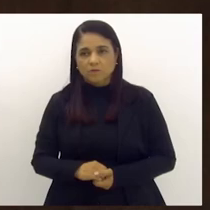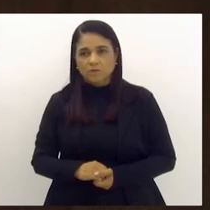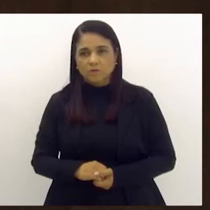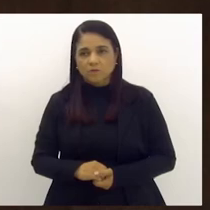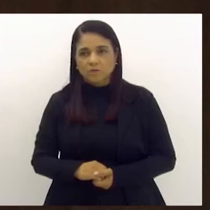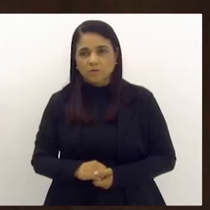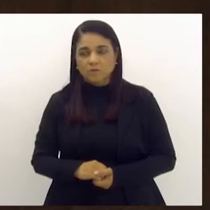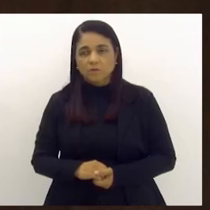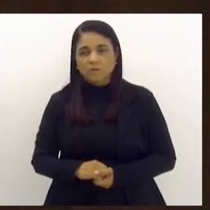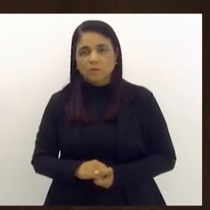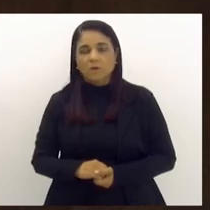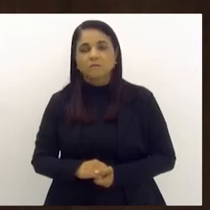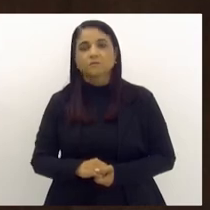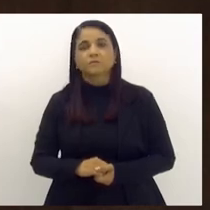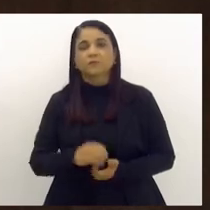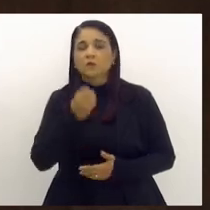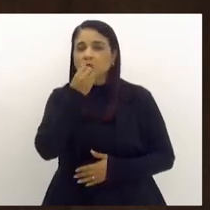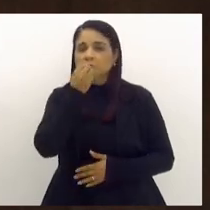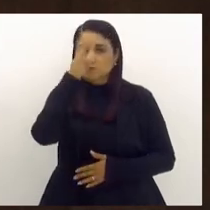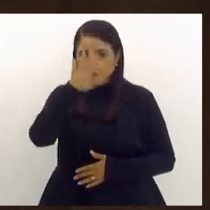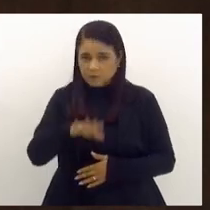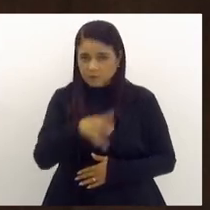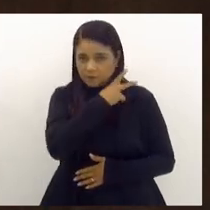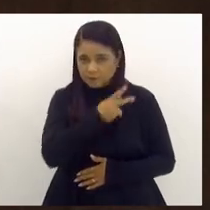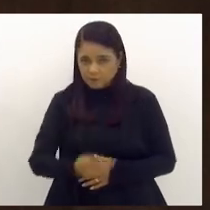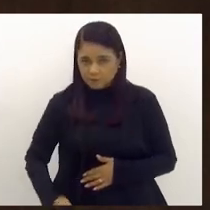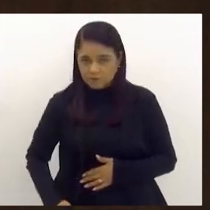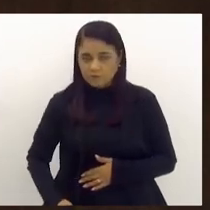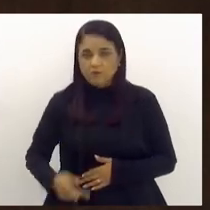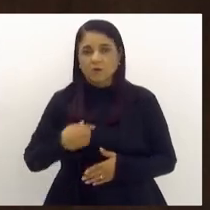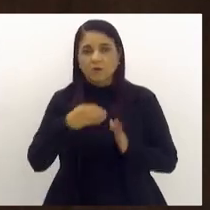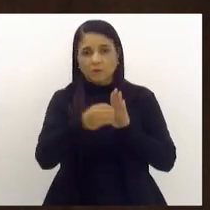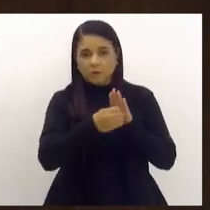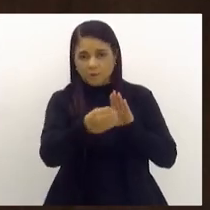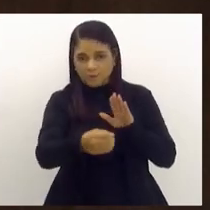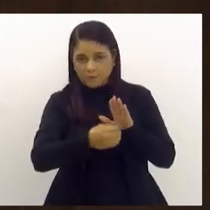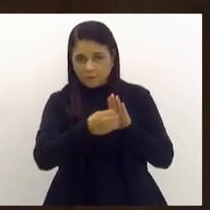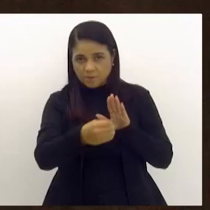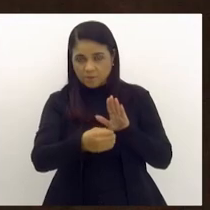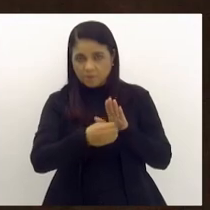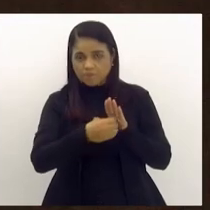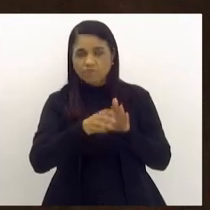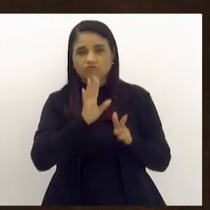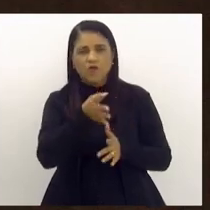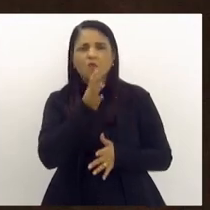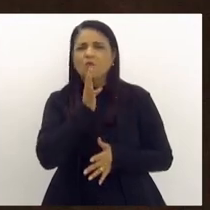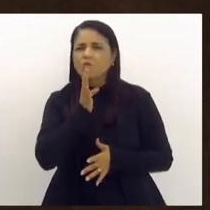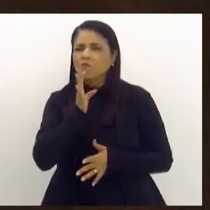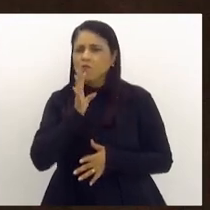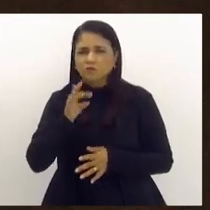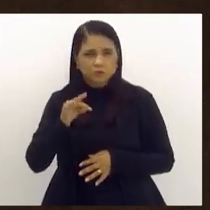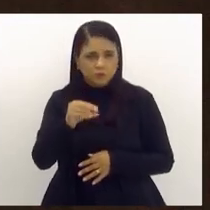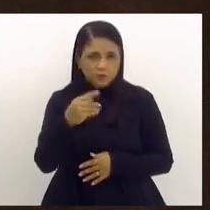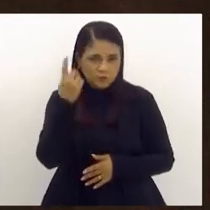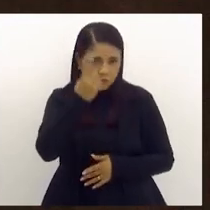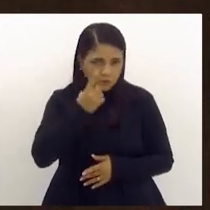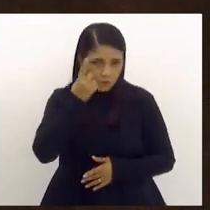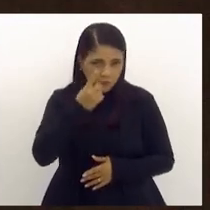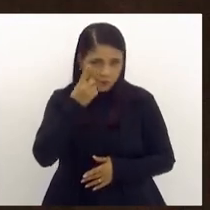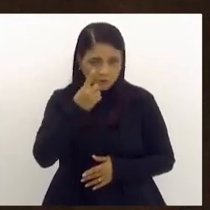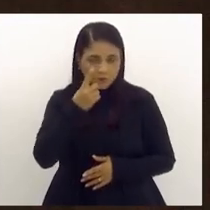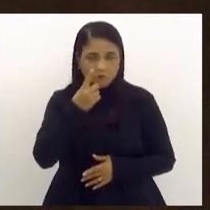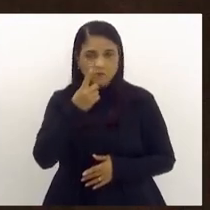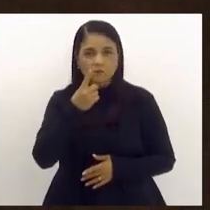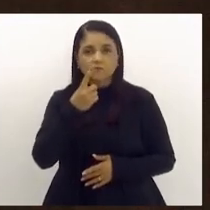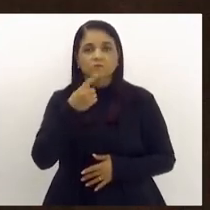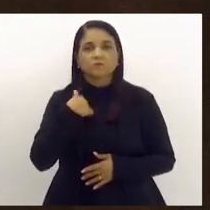Pode conferir aí, por favor. Boa tarde, senhor presidente. Senhor presidente, o parecer aqui, como é de conhecimento de todos os colegas da casa,